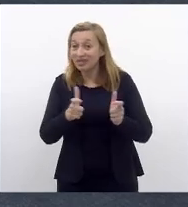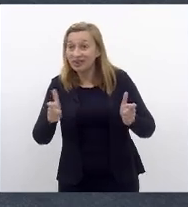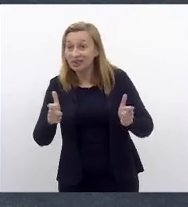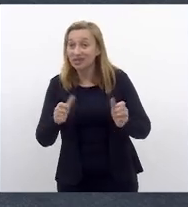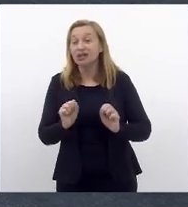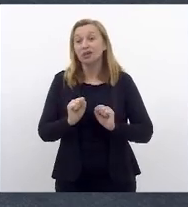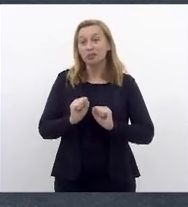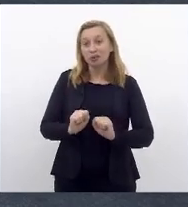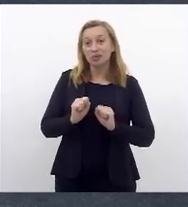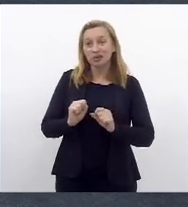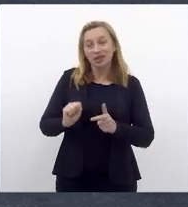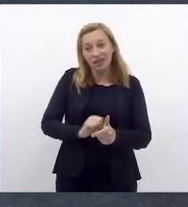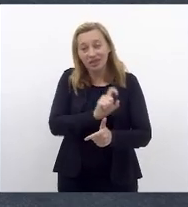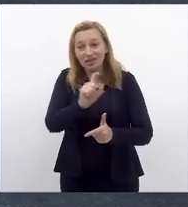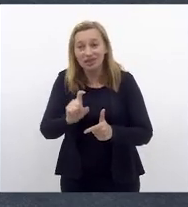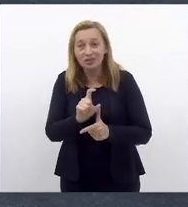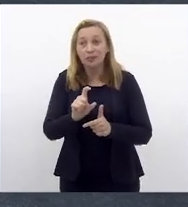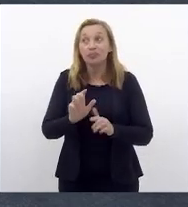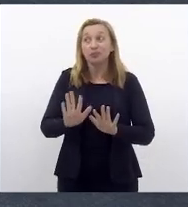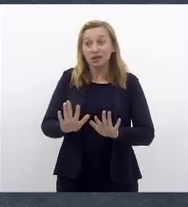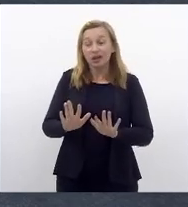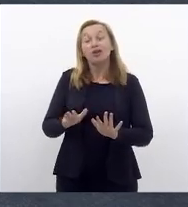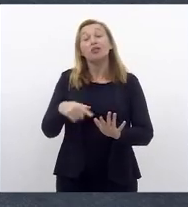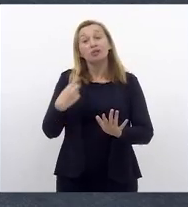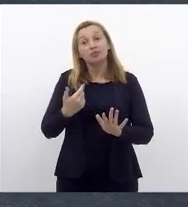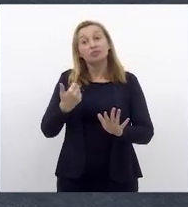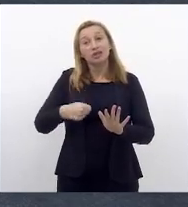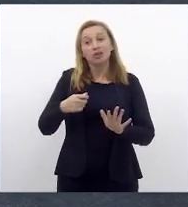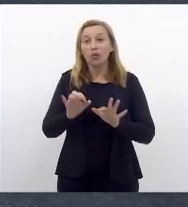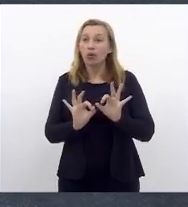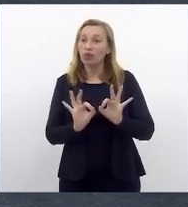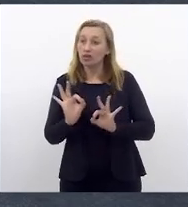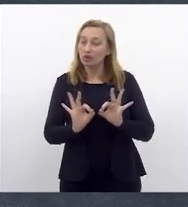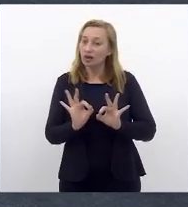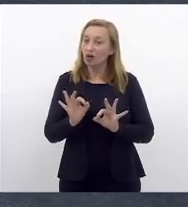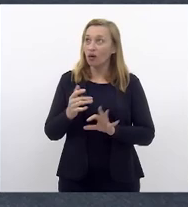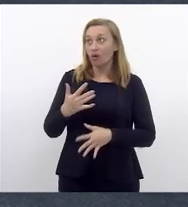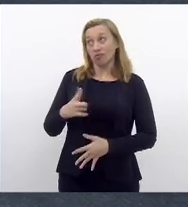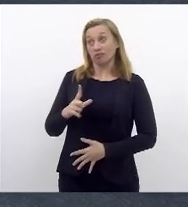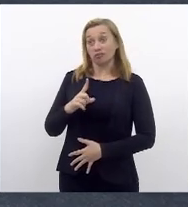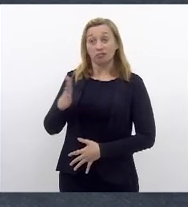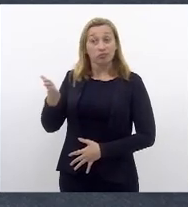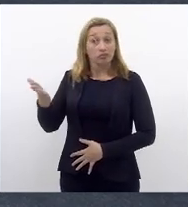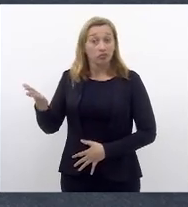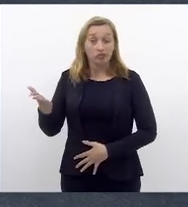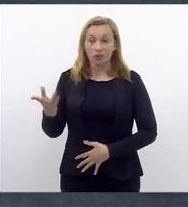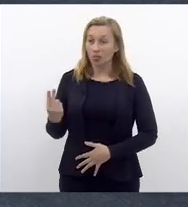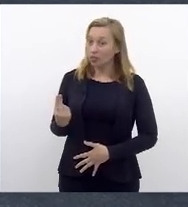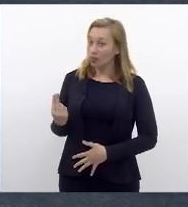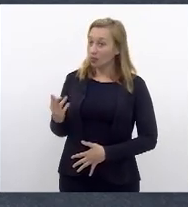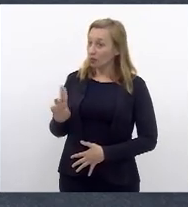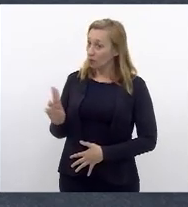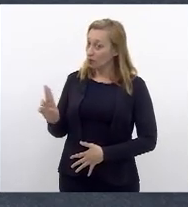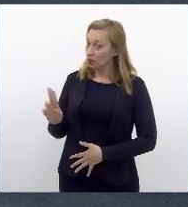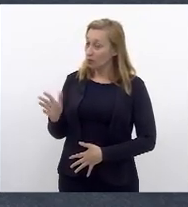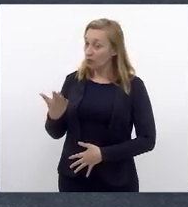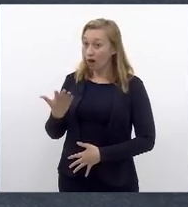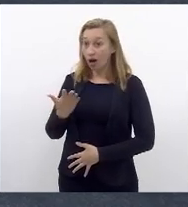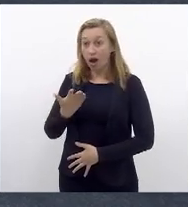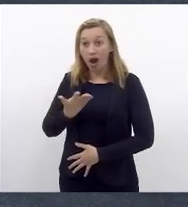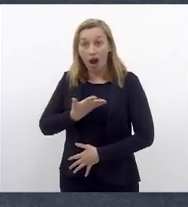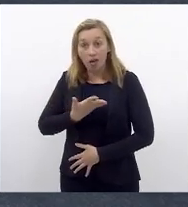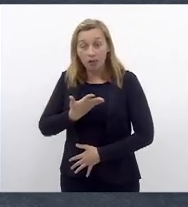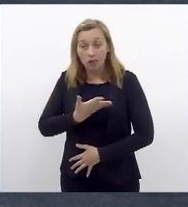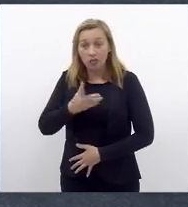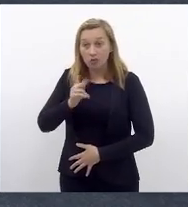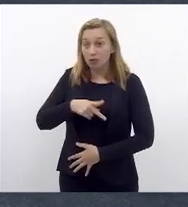Poder Executivo, quer dizer, a gente precisa organizar... Olha aqui, eu tenho o meu nobre, querido professor